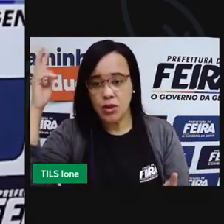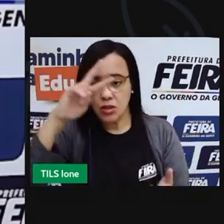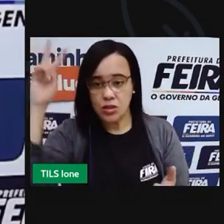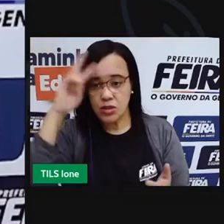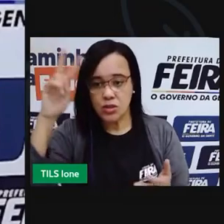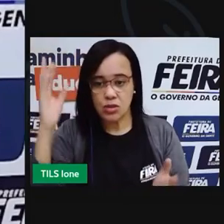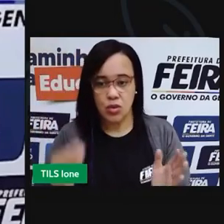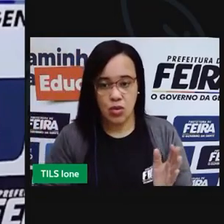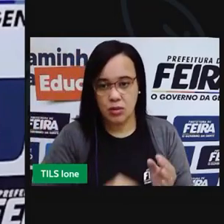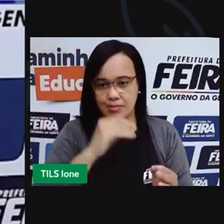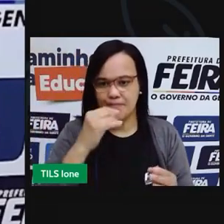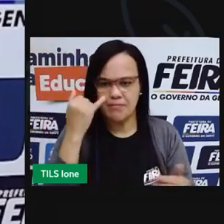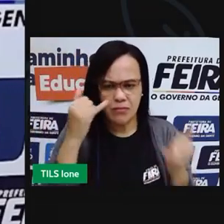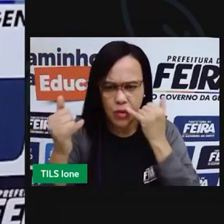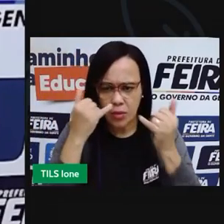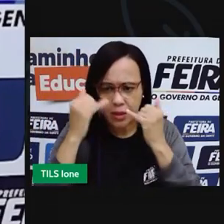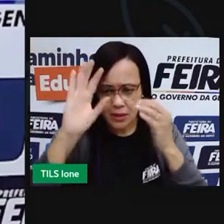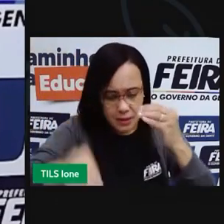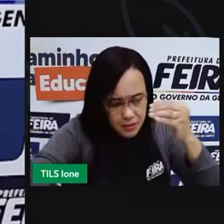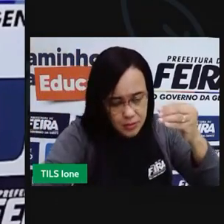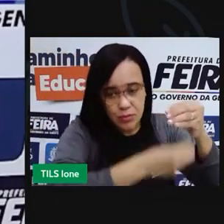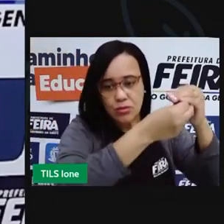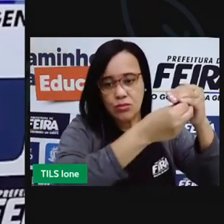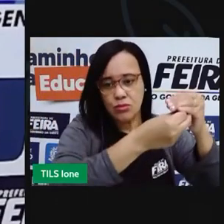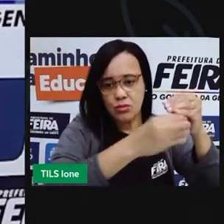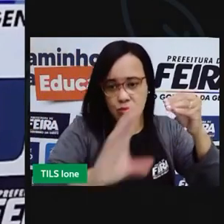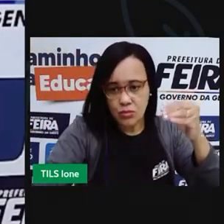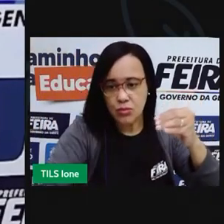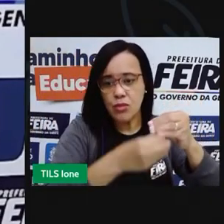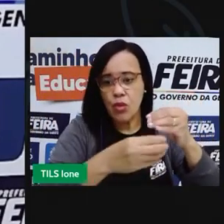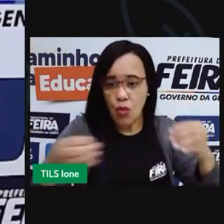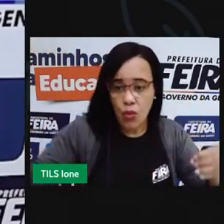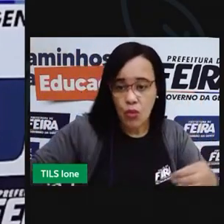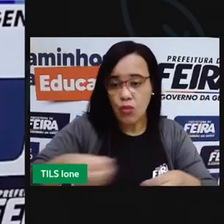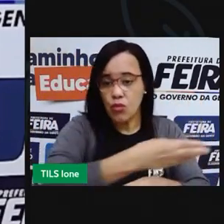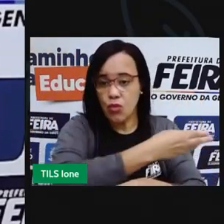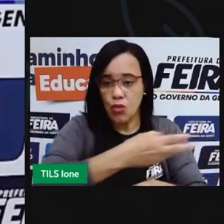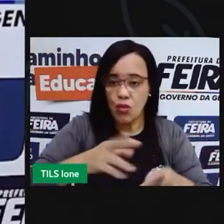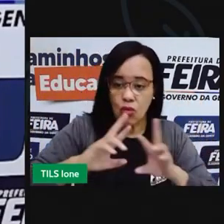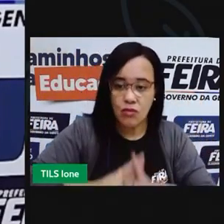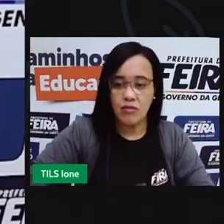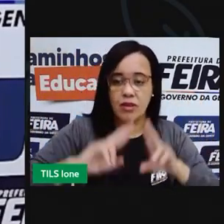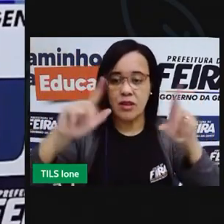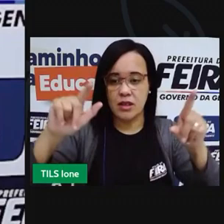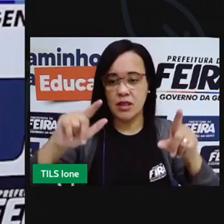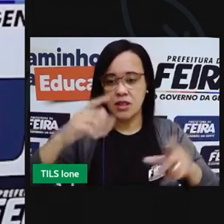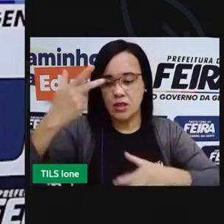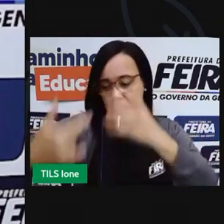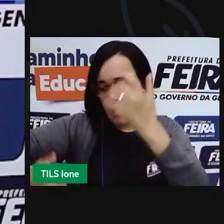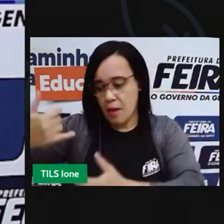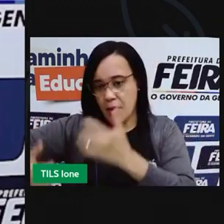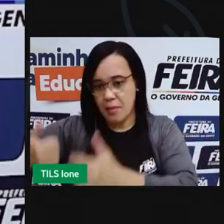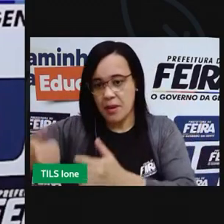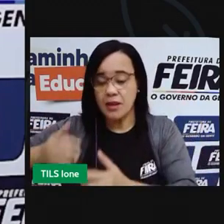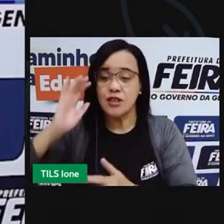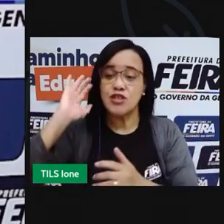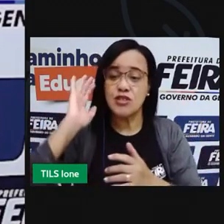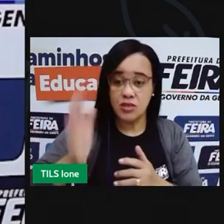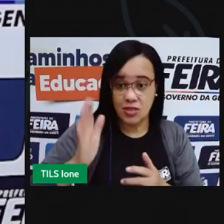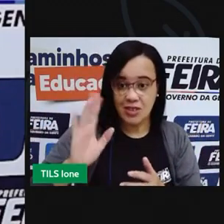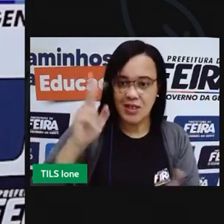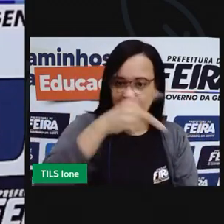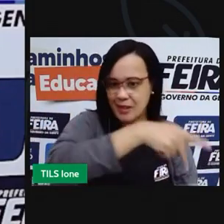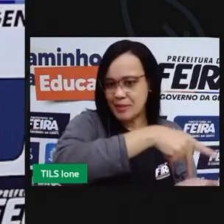uma informação nova, sempre trazendo algo diferente do que já foi dito no texto